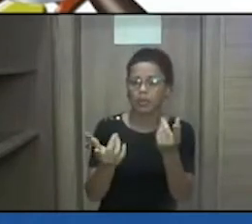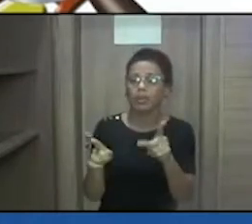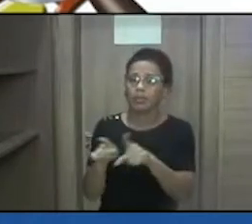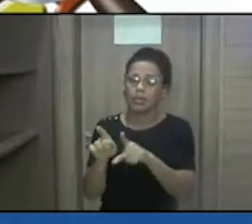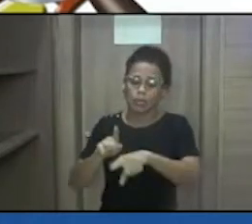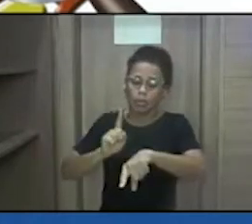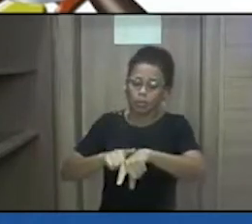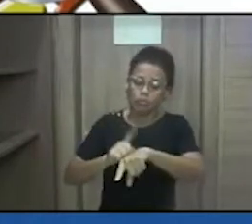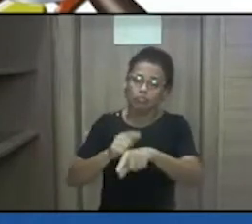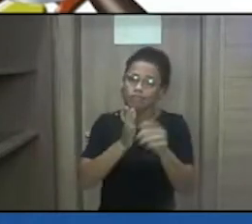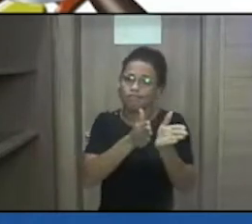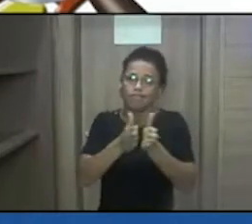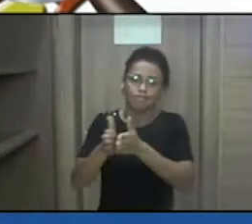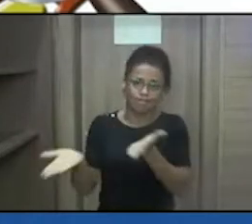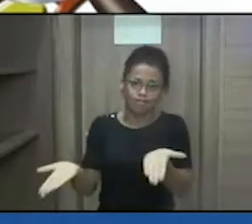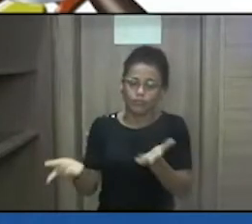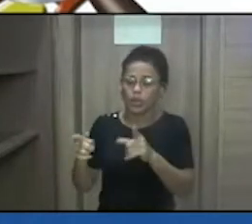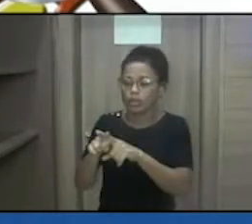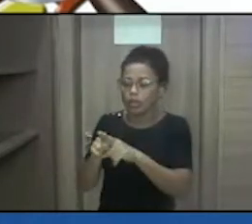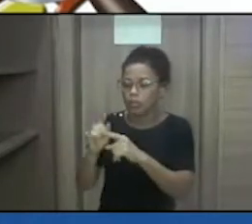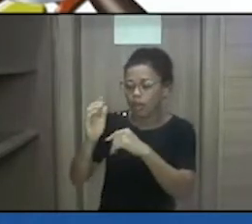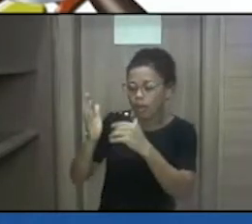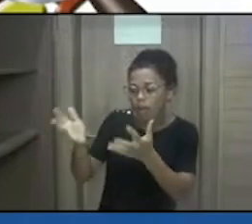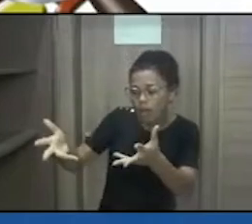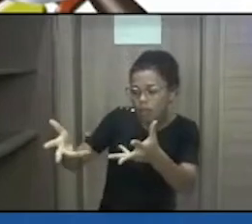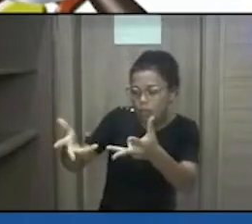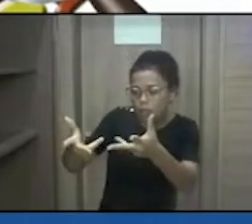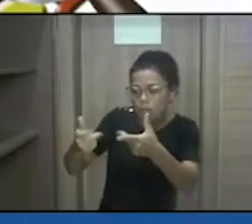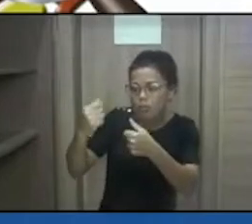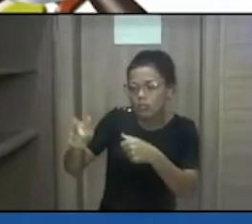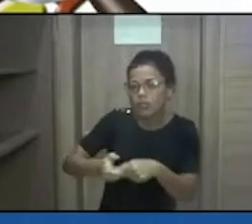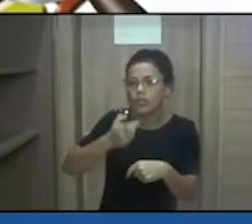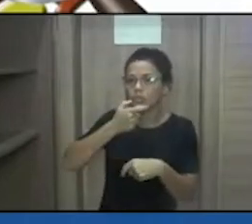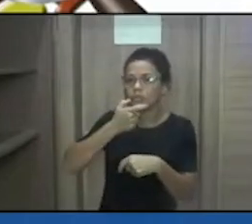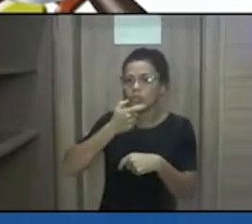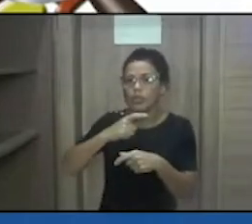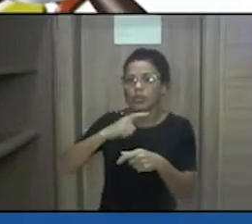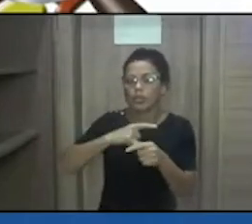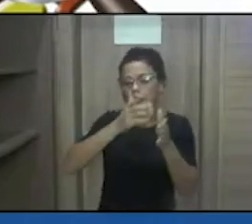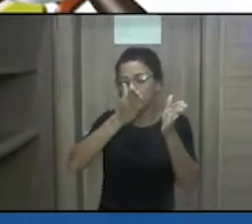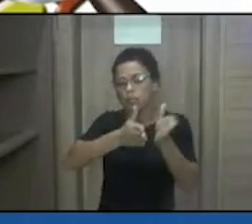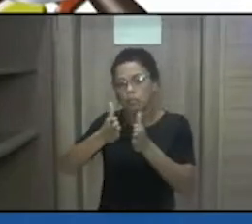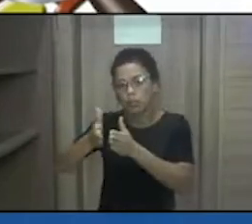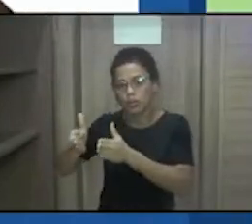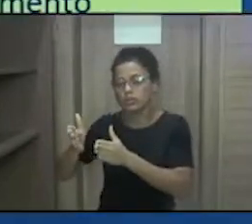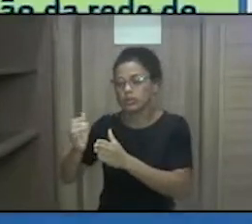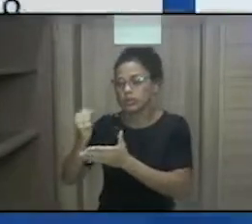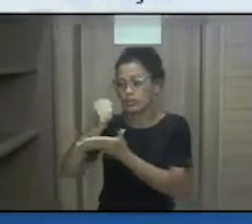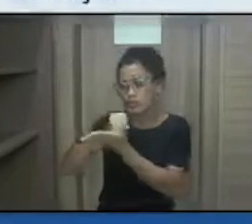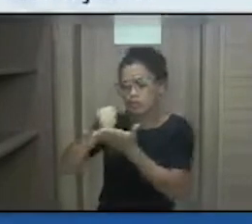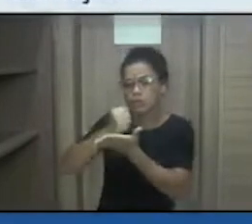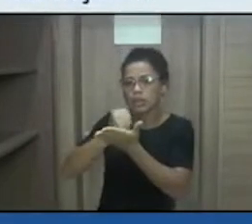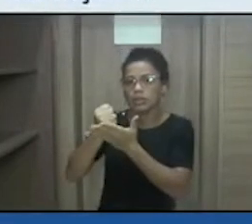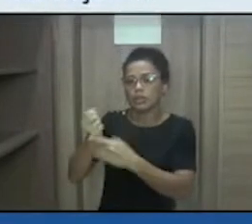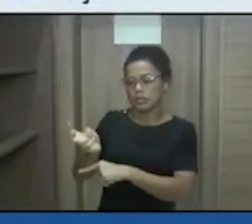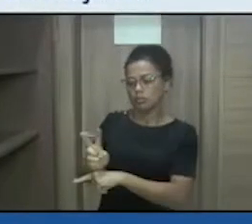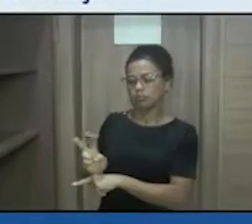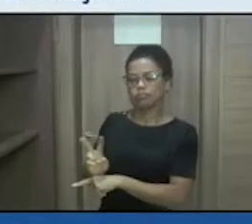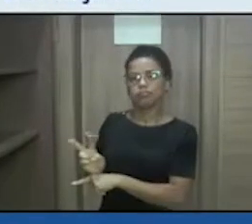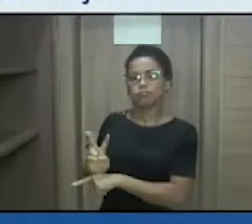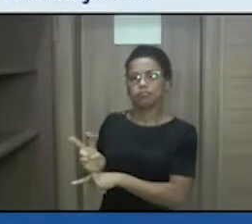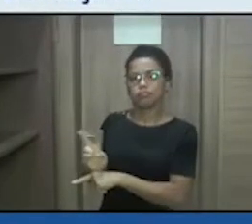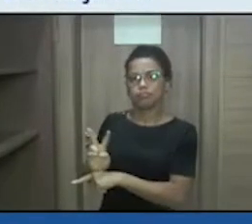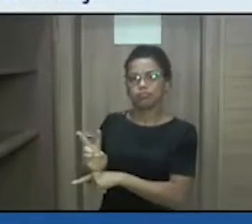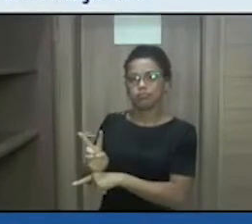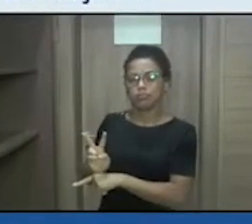a qualidade da prótese, né? Então, uma fragilidade muito grande aí desse processo de contratação e fiscalização desses